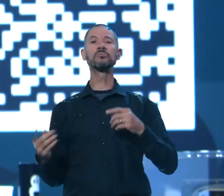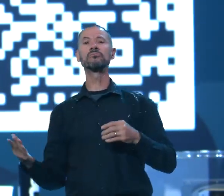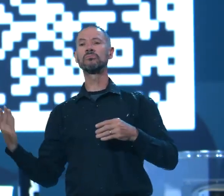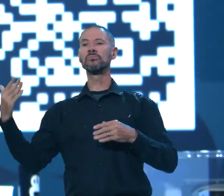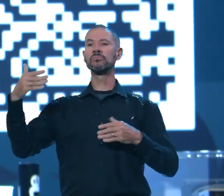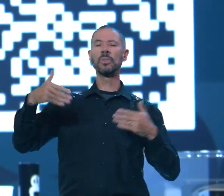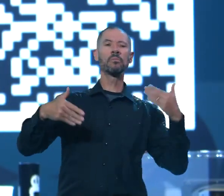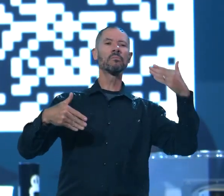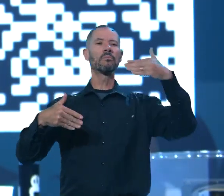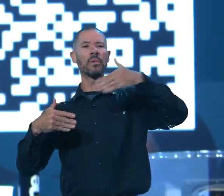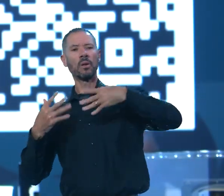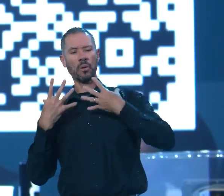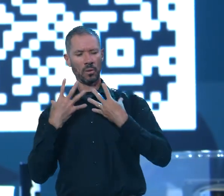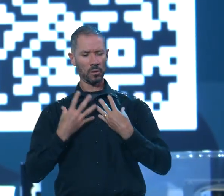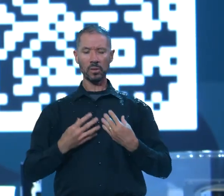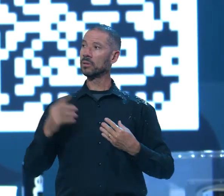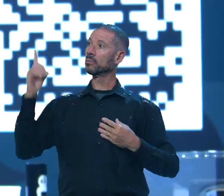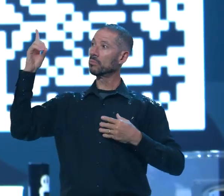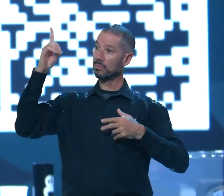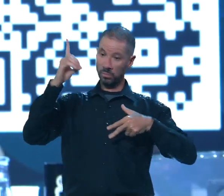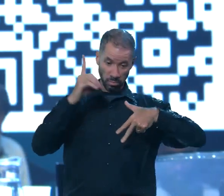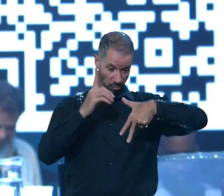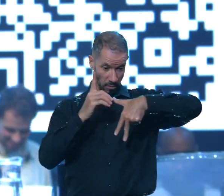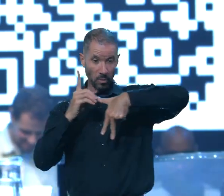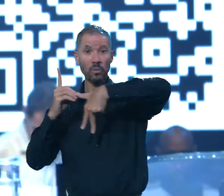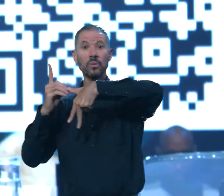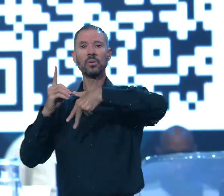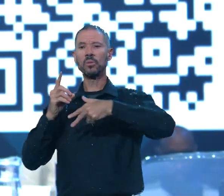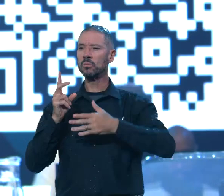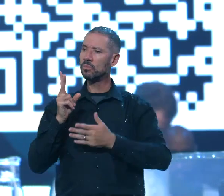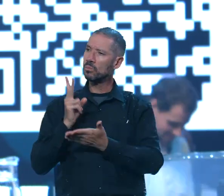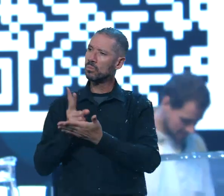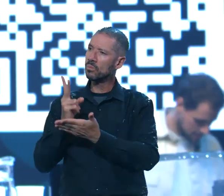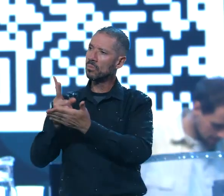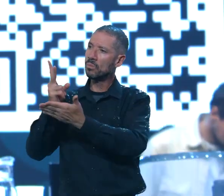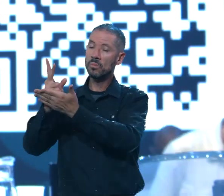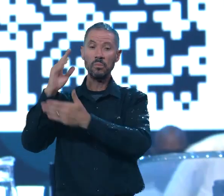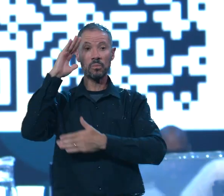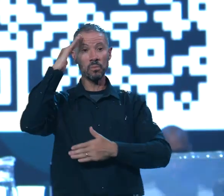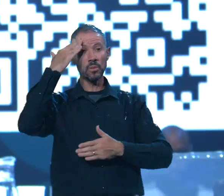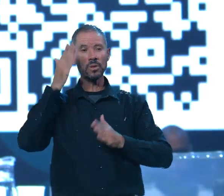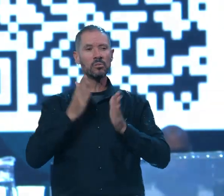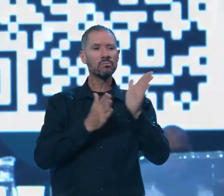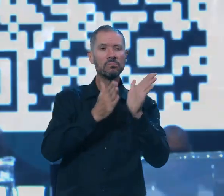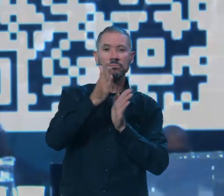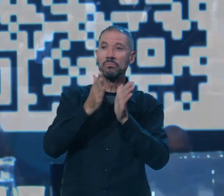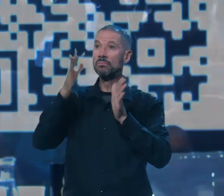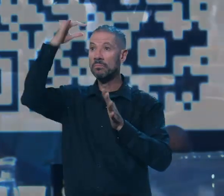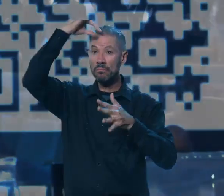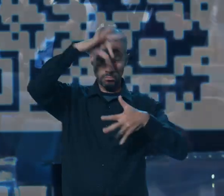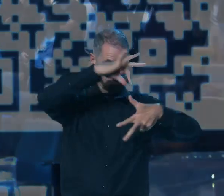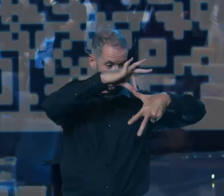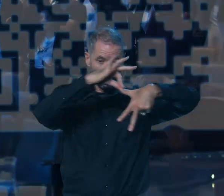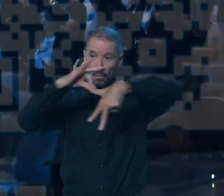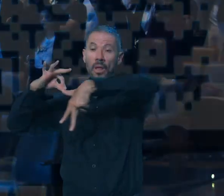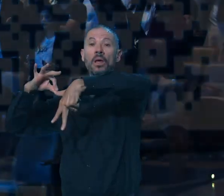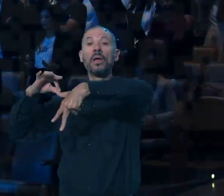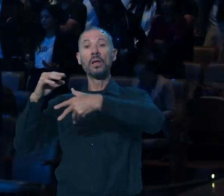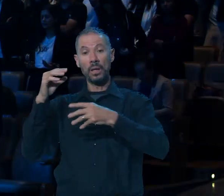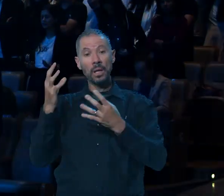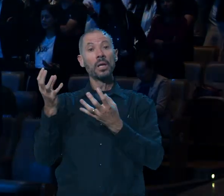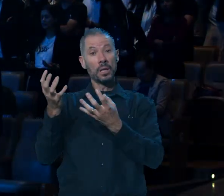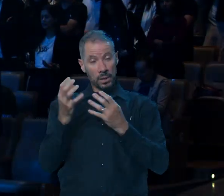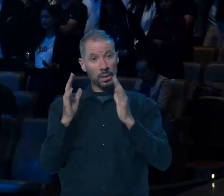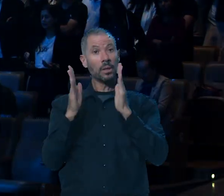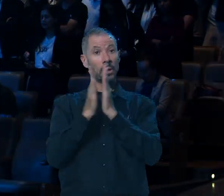tão cansado, acompanhado pela presença do Senhor, pela resto da tua vida, entendendo as direções do Espírito para você. Eu queria que você